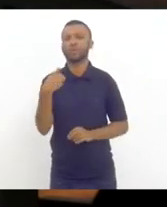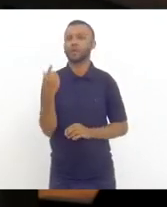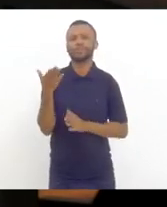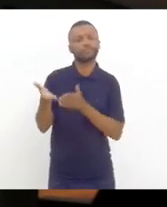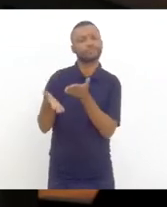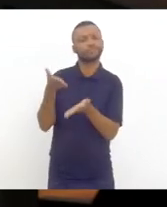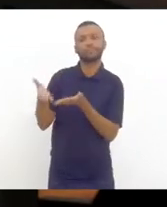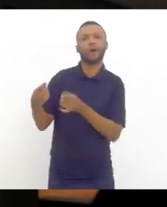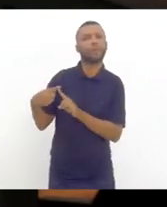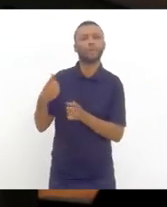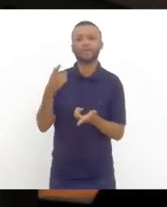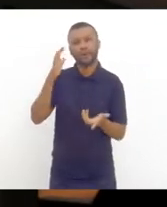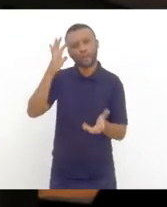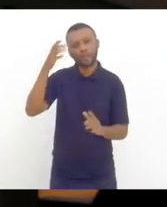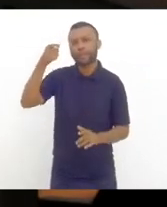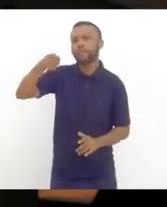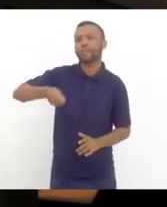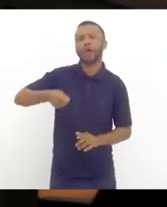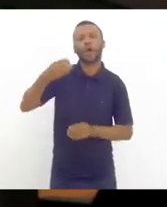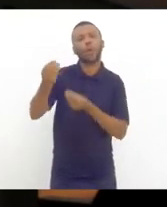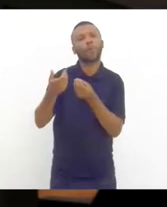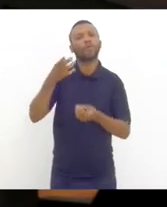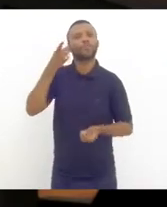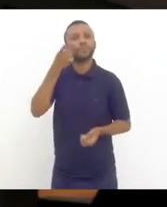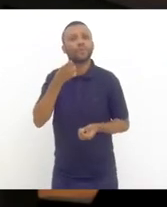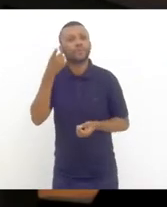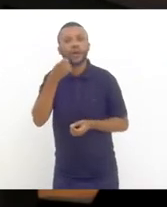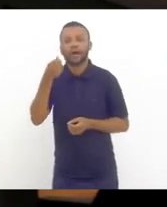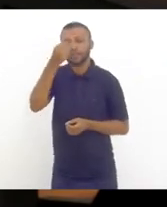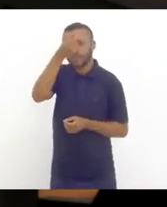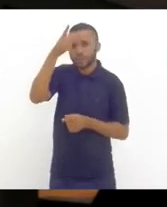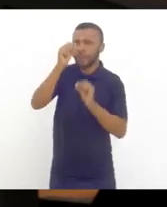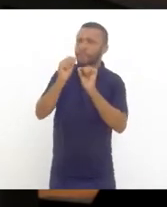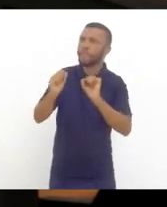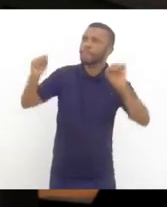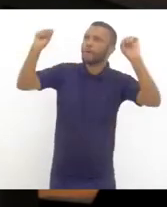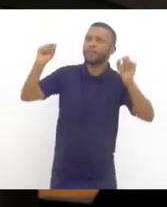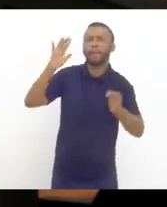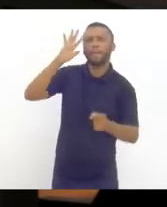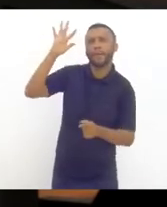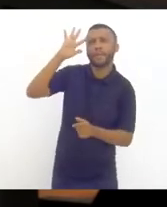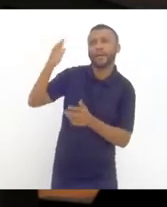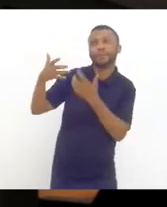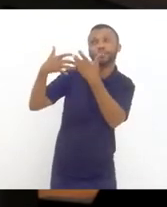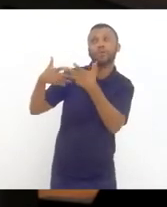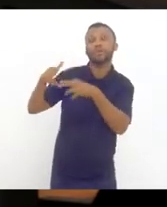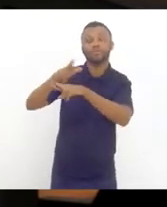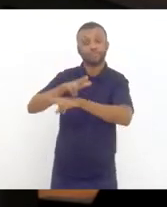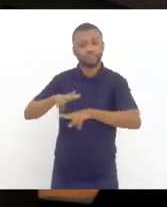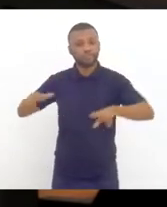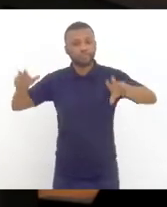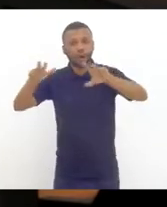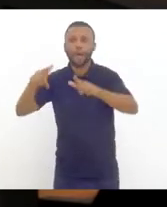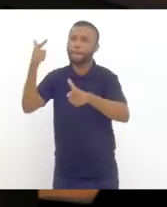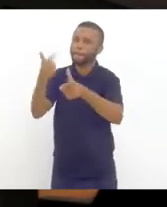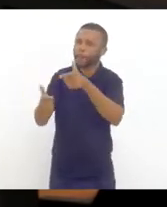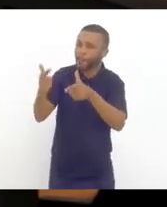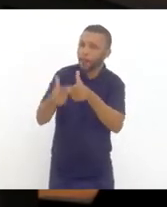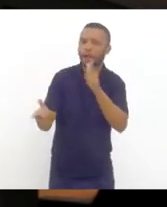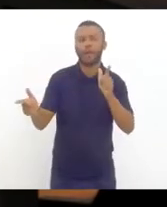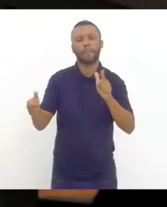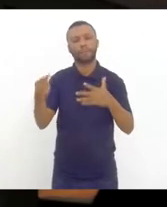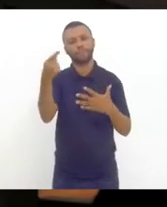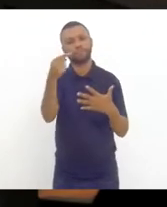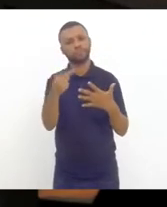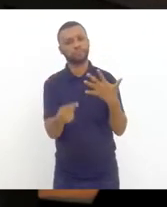vai definir até como que os deputados, como que os municípios vão pensar sobre diferentes pesos, sobre diferentes questões, diferentes pontos que precisam ser